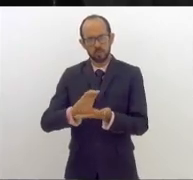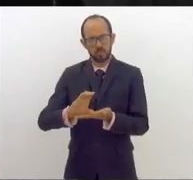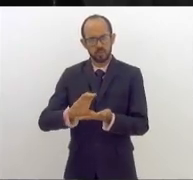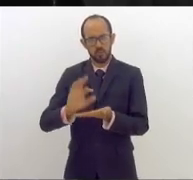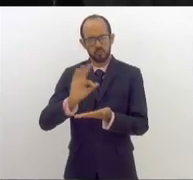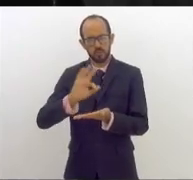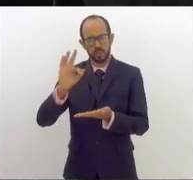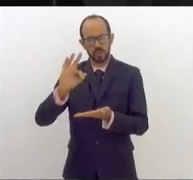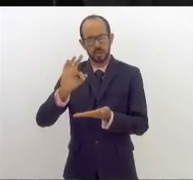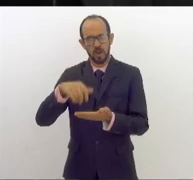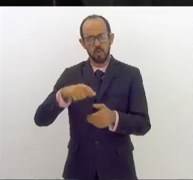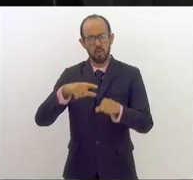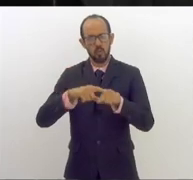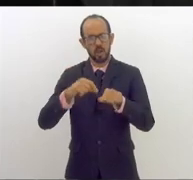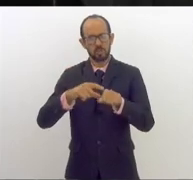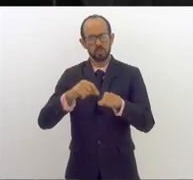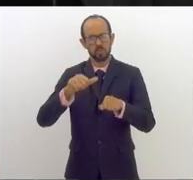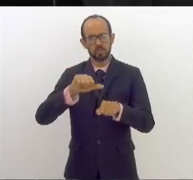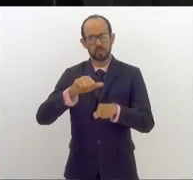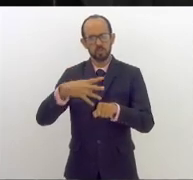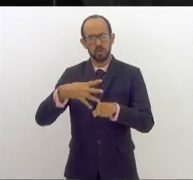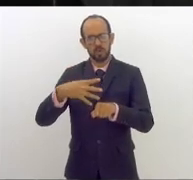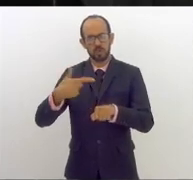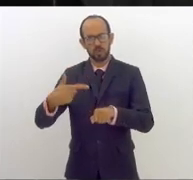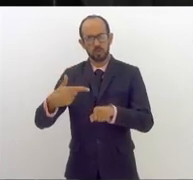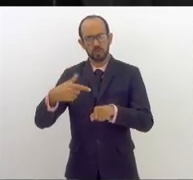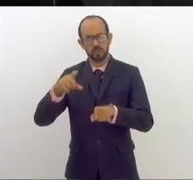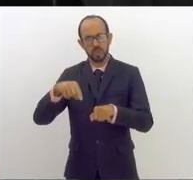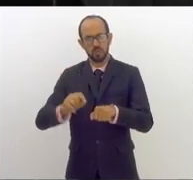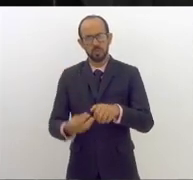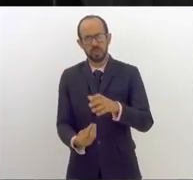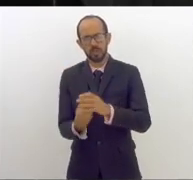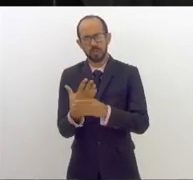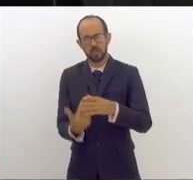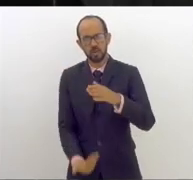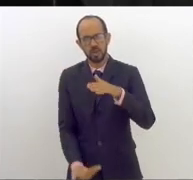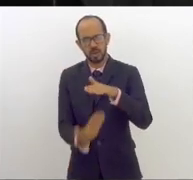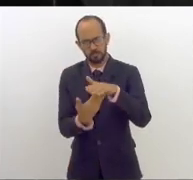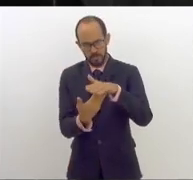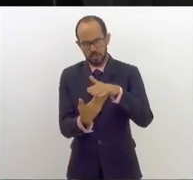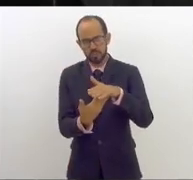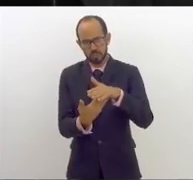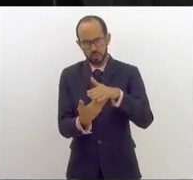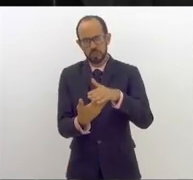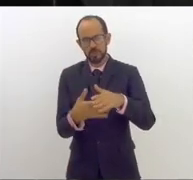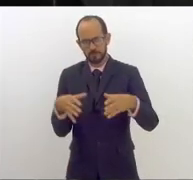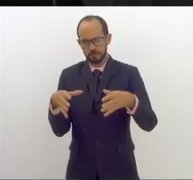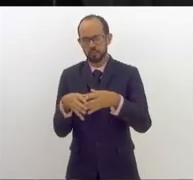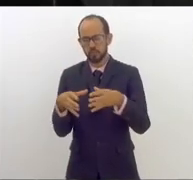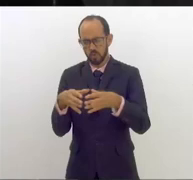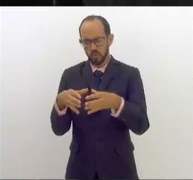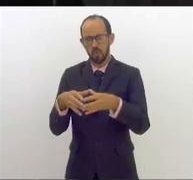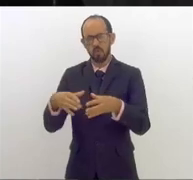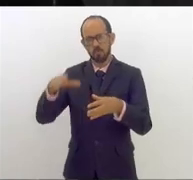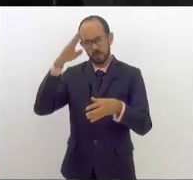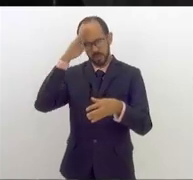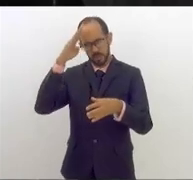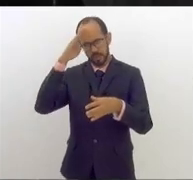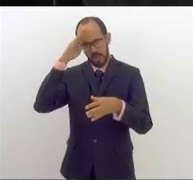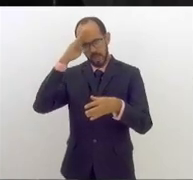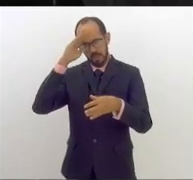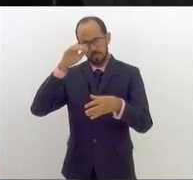atual o artigo 142 que é o que limita a atuação das Forças Armadas inclusive evitar esse foi o propósito